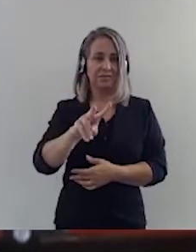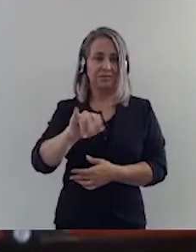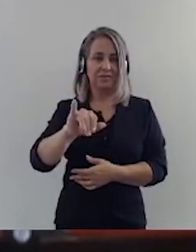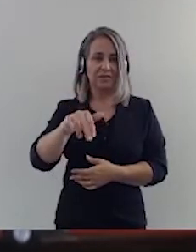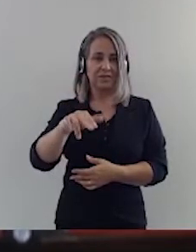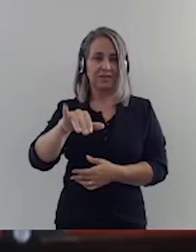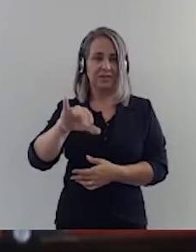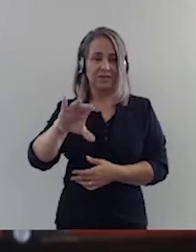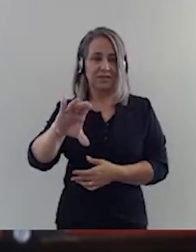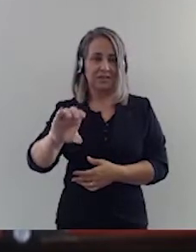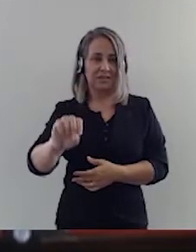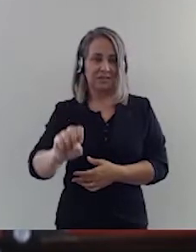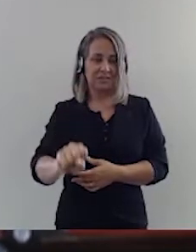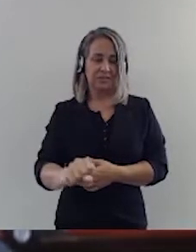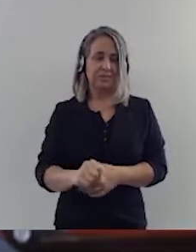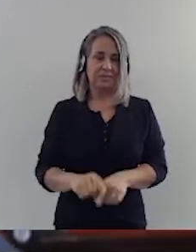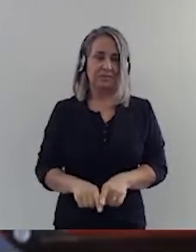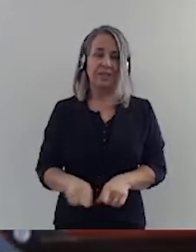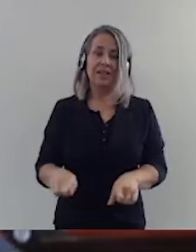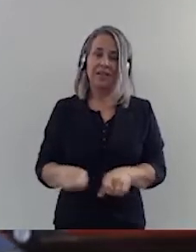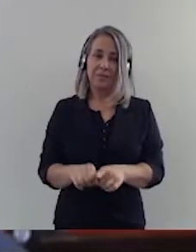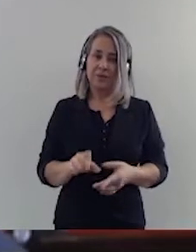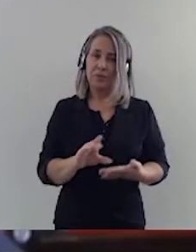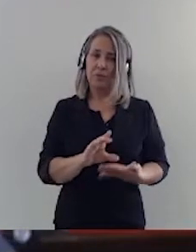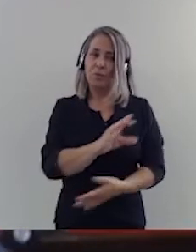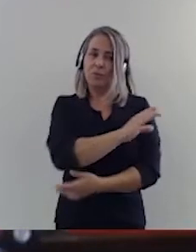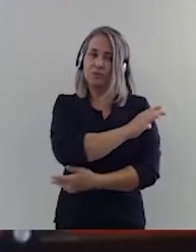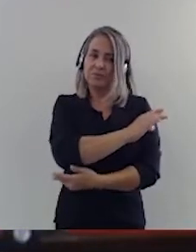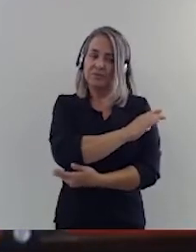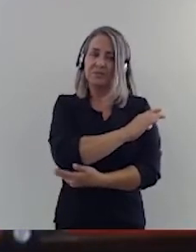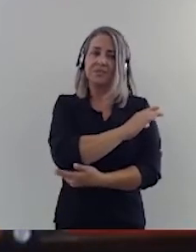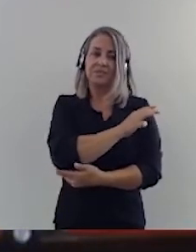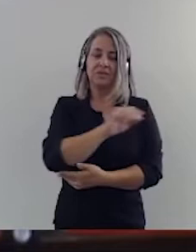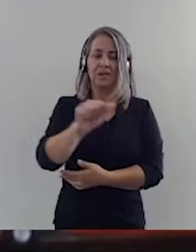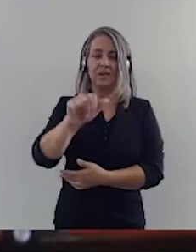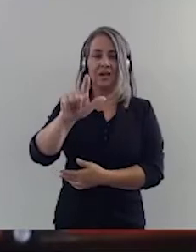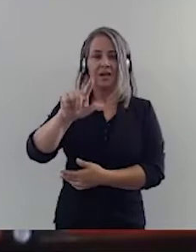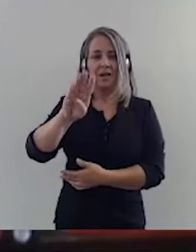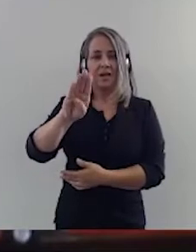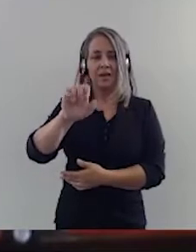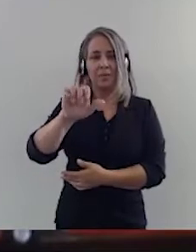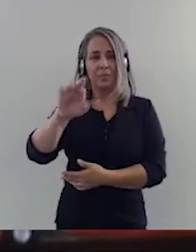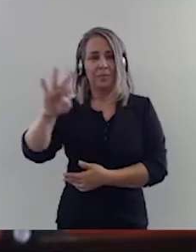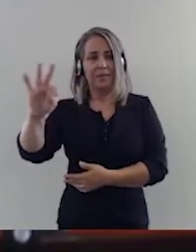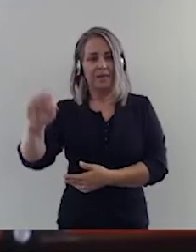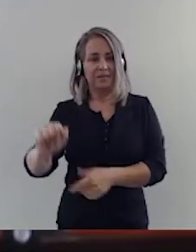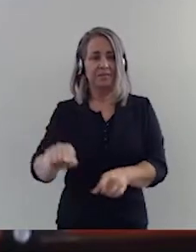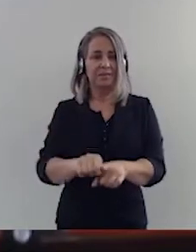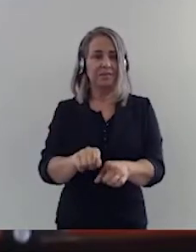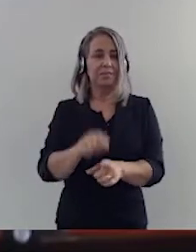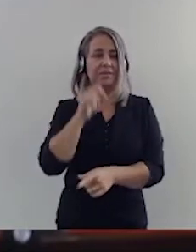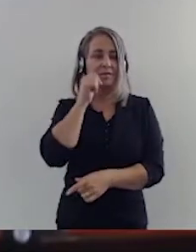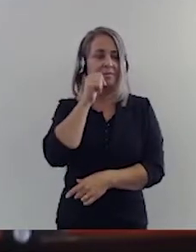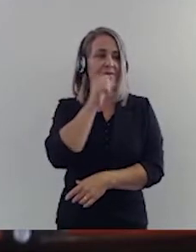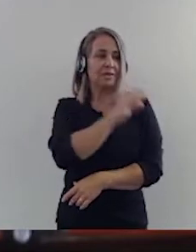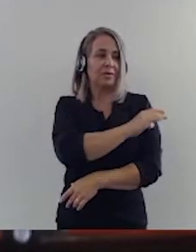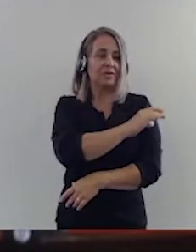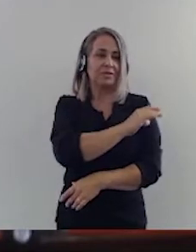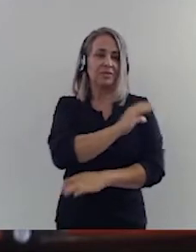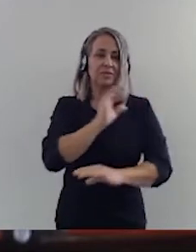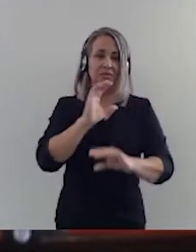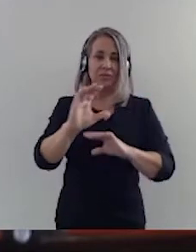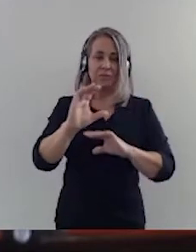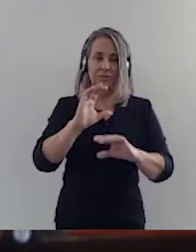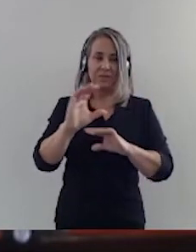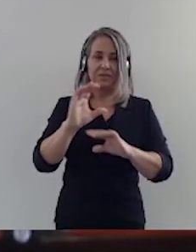ao coordenador executivo, eminente advogado Alberto Simonetti, e à coordenadora de comunicação, que